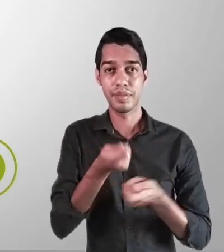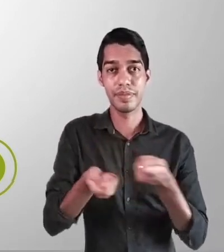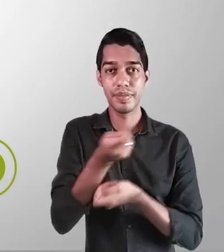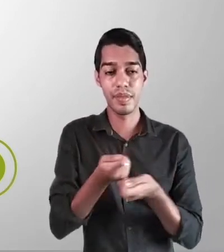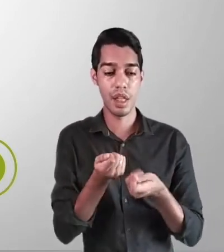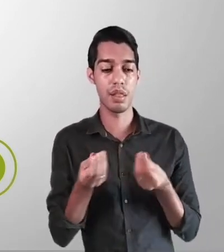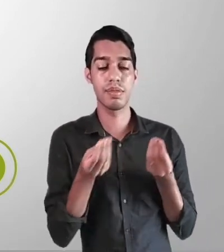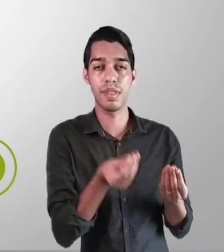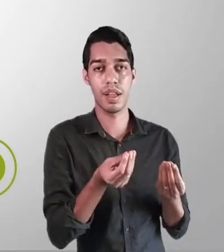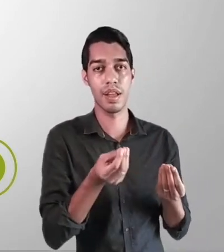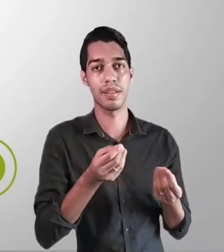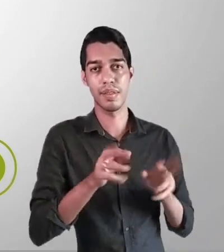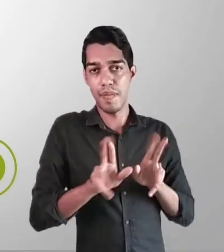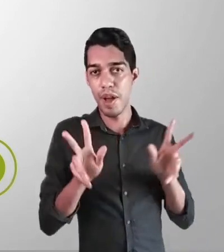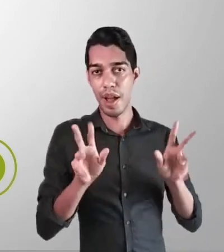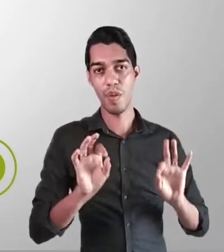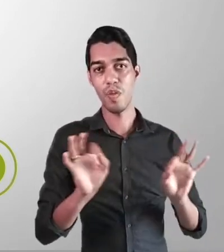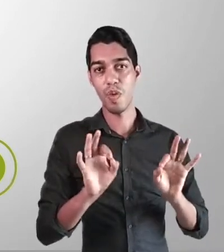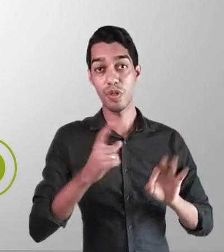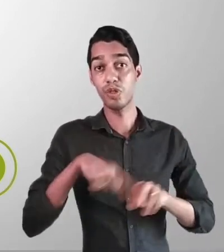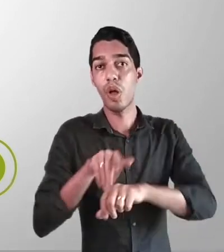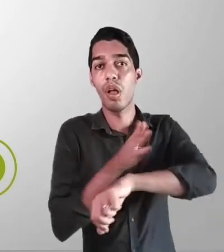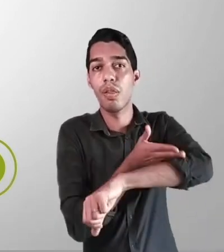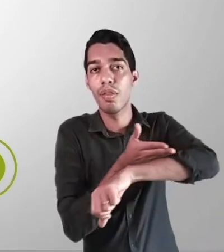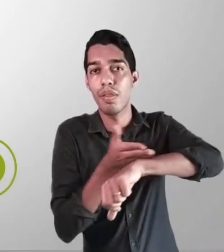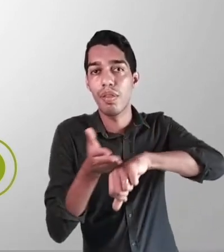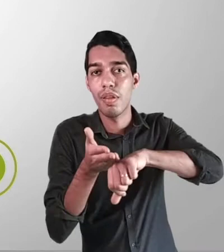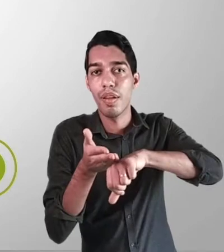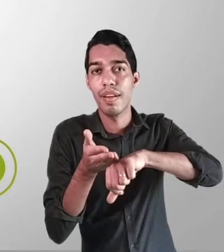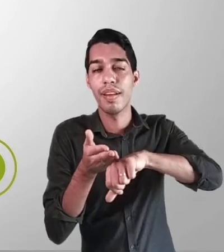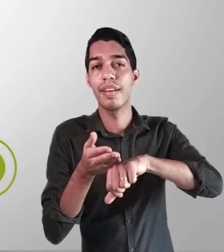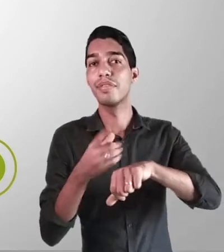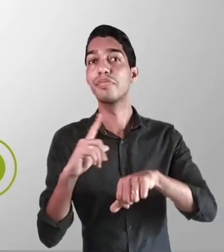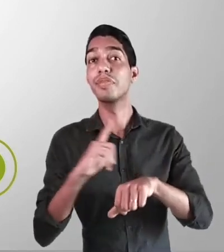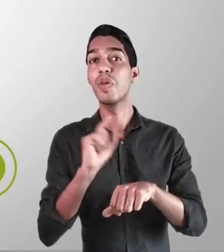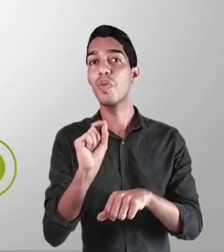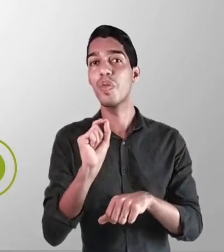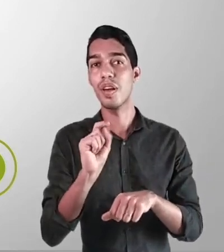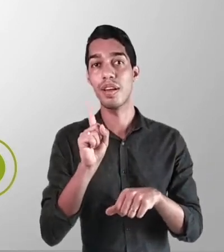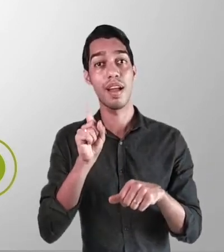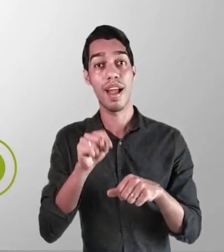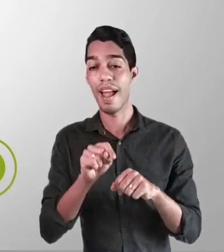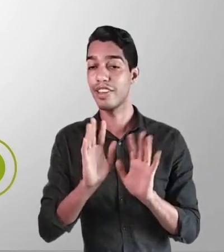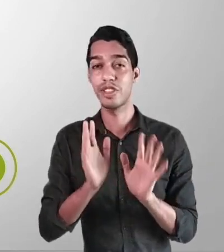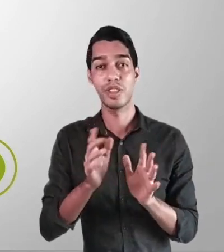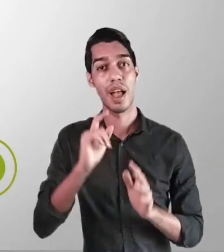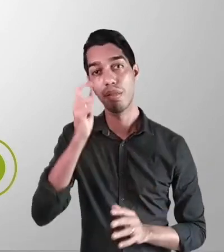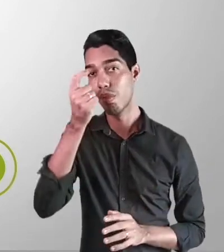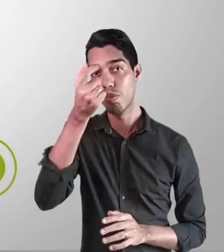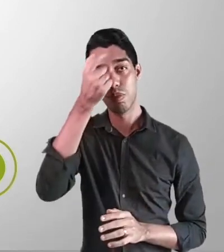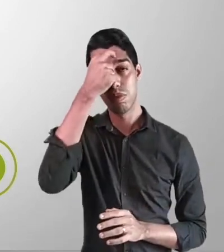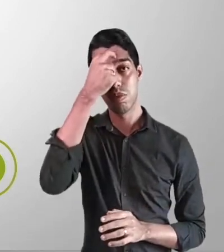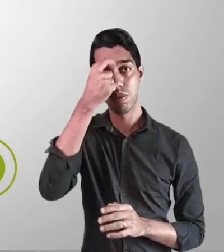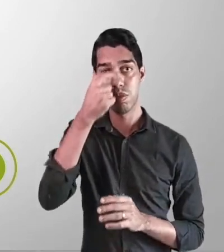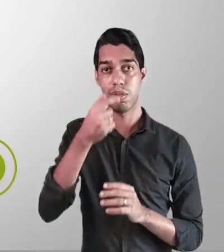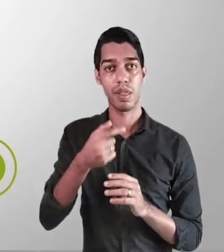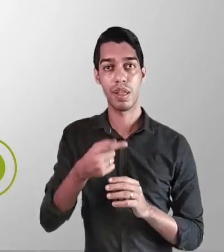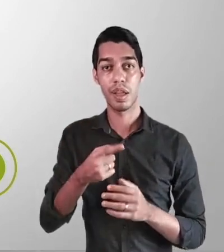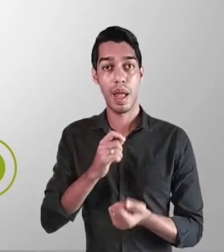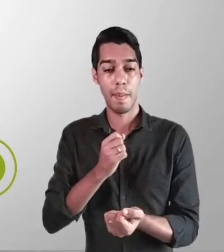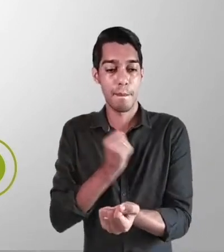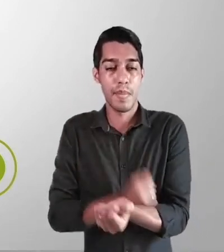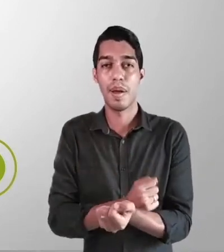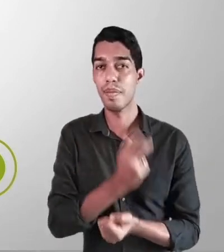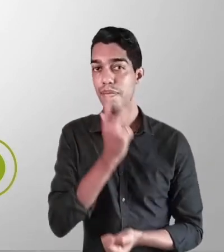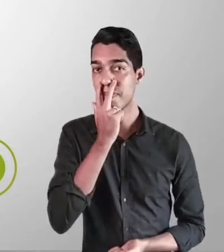diferente, hábitos acabam ficando arraigados na nossa cultura com os números, com as finanças, com